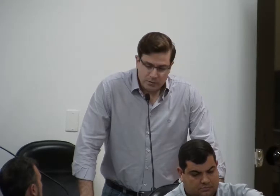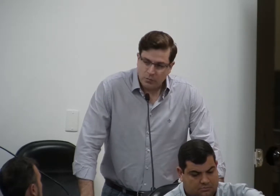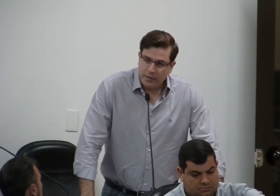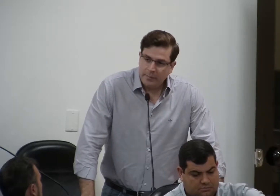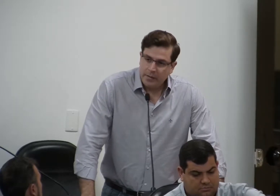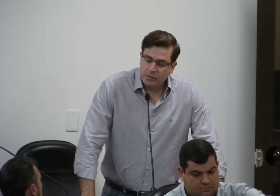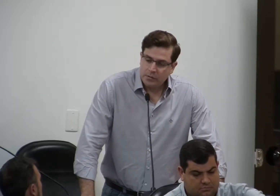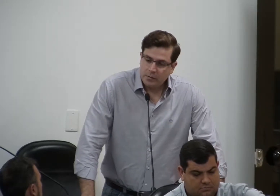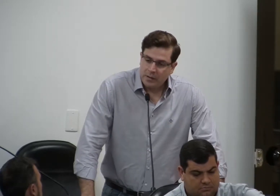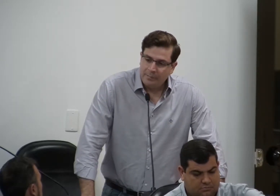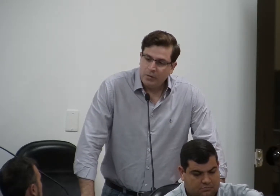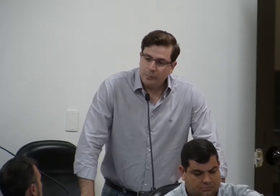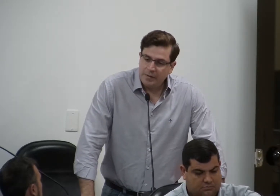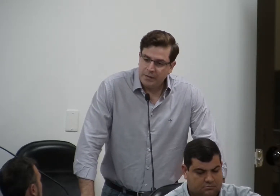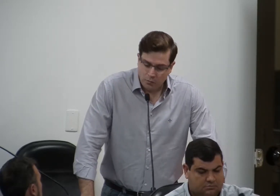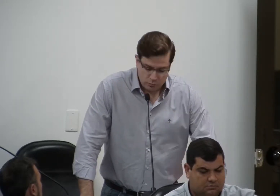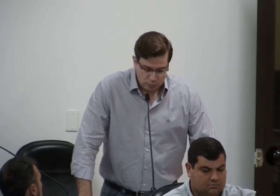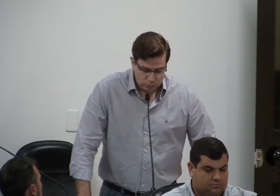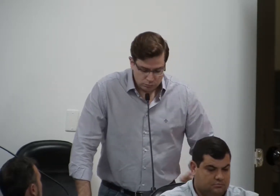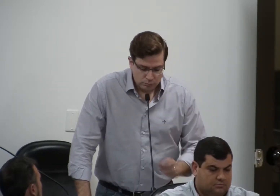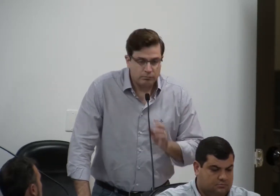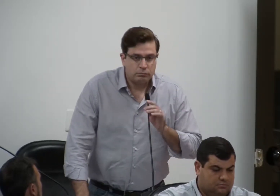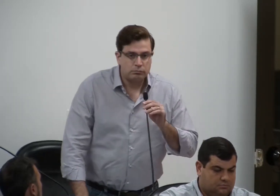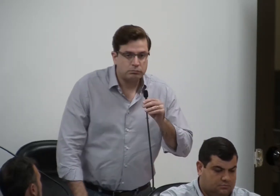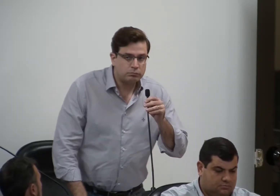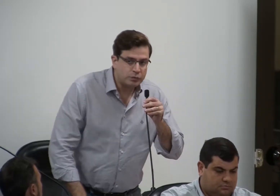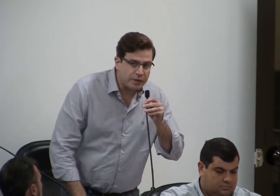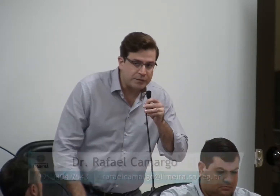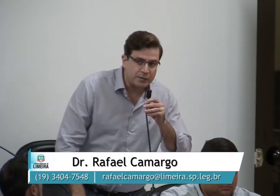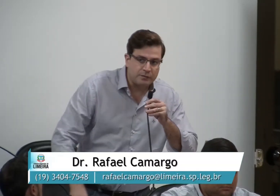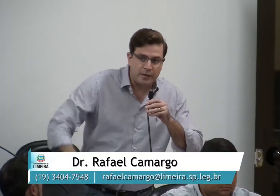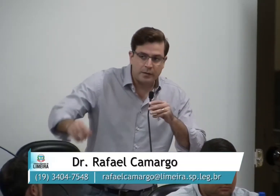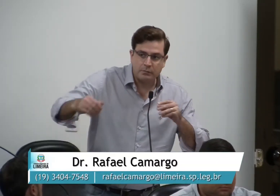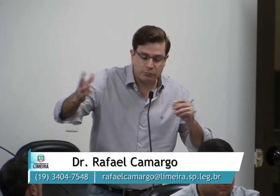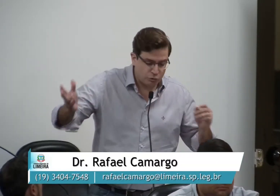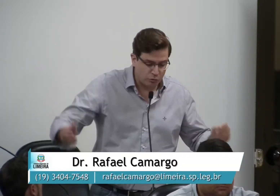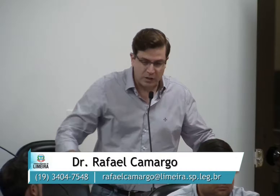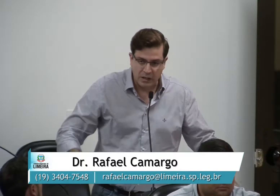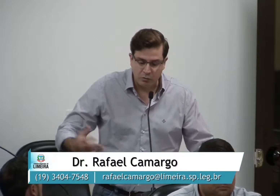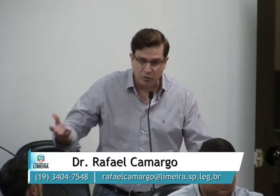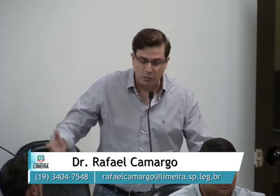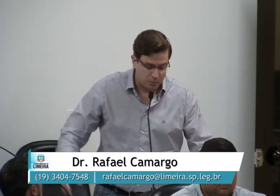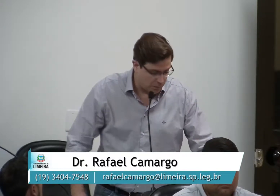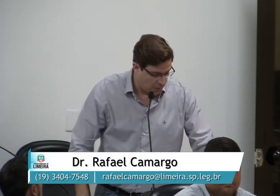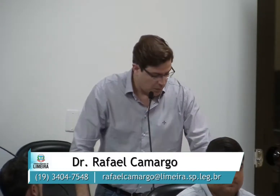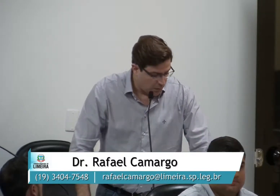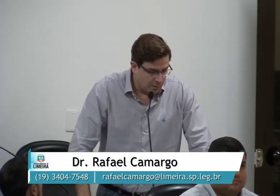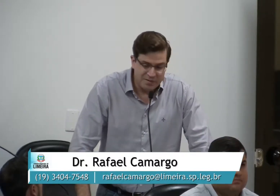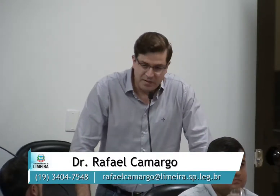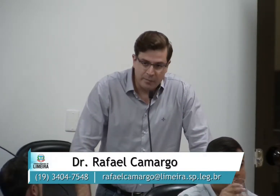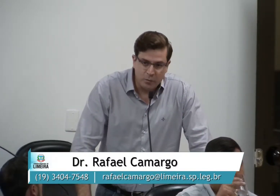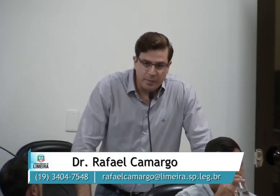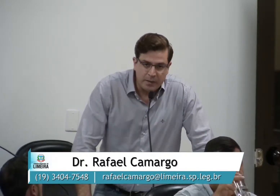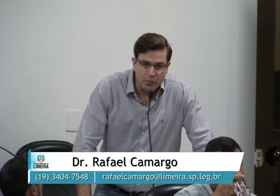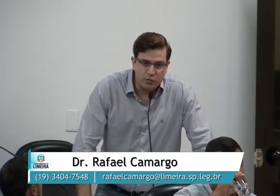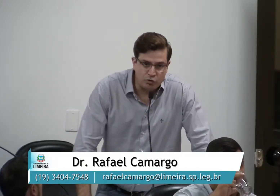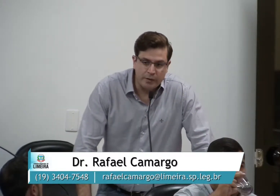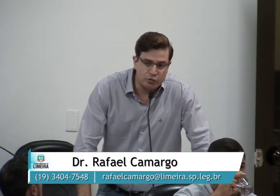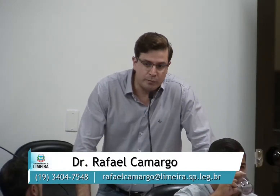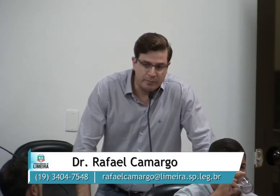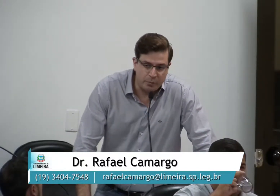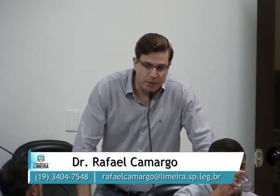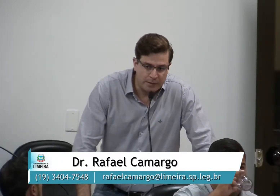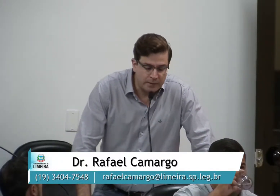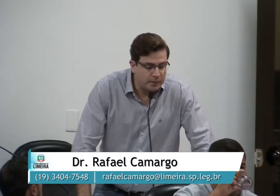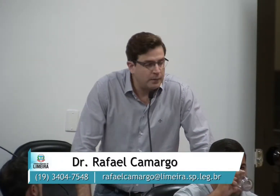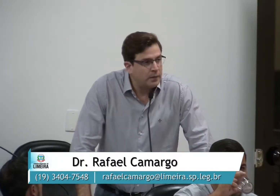E, particularmente, a minha opinião, não sei se vai chocar ou não, mas é a minha opinião e só